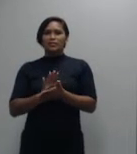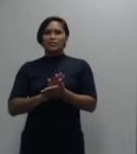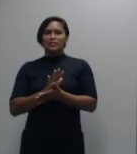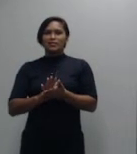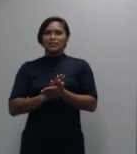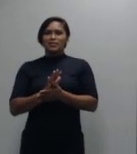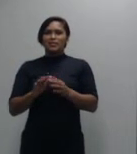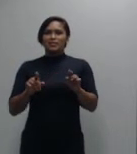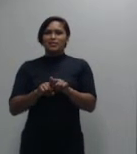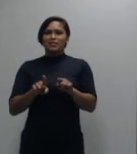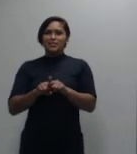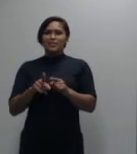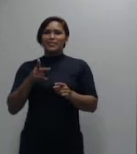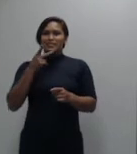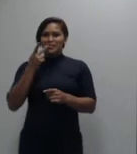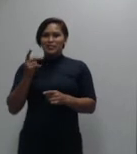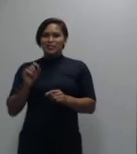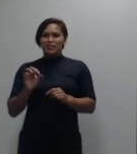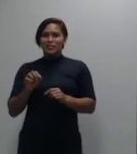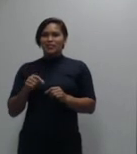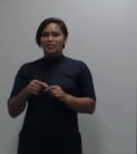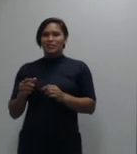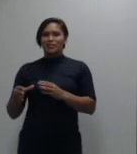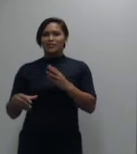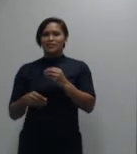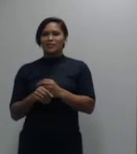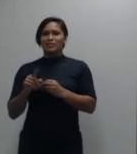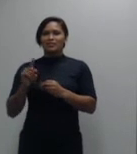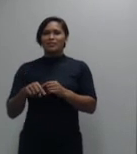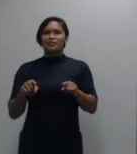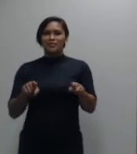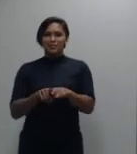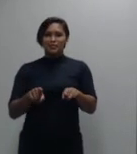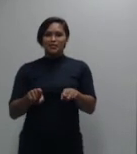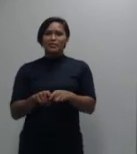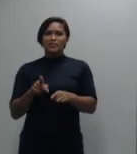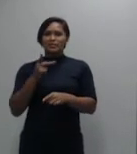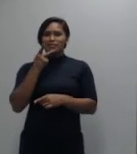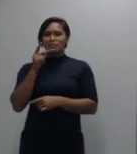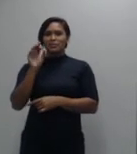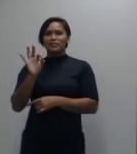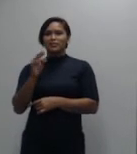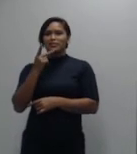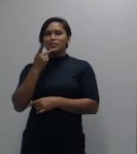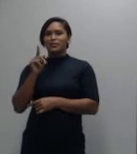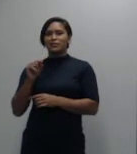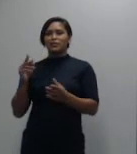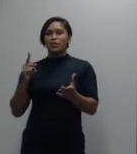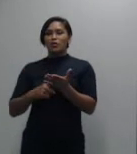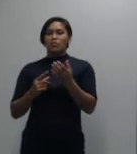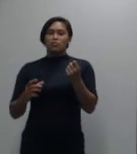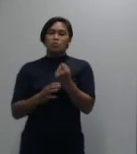andou por uma questão concreta socialista julgou o recurso de mandado de segurança não